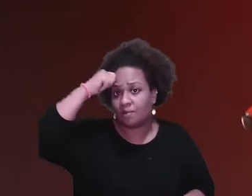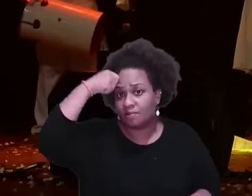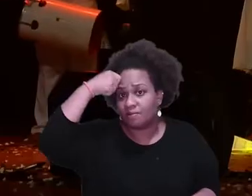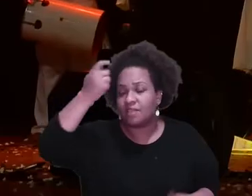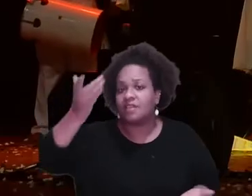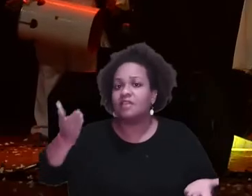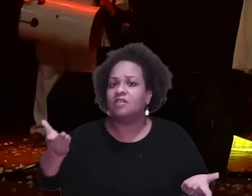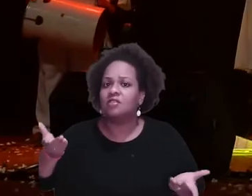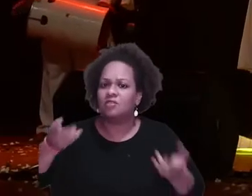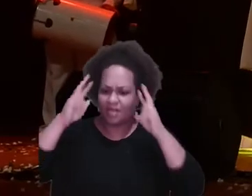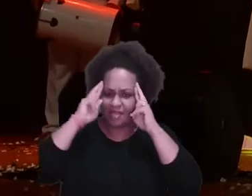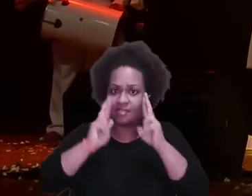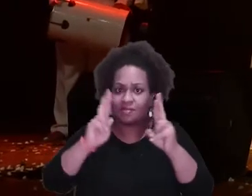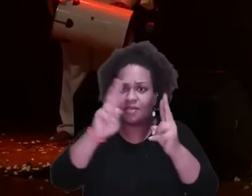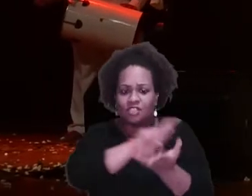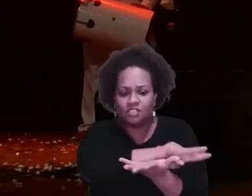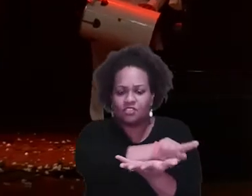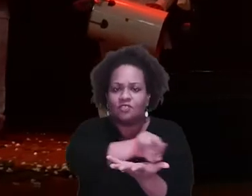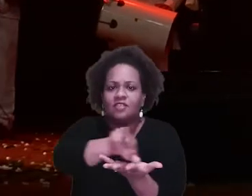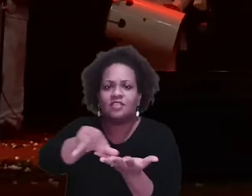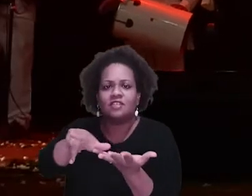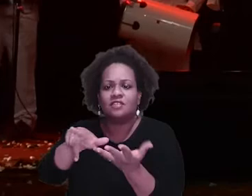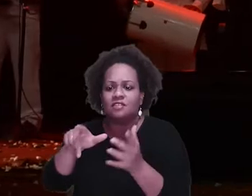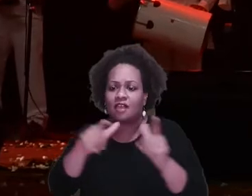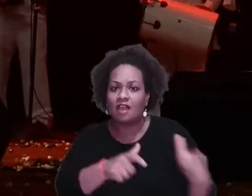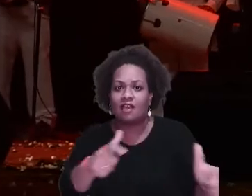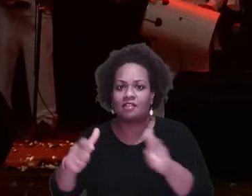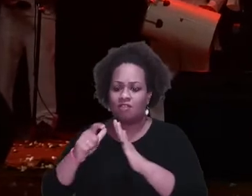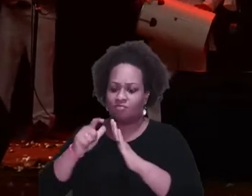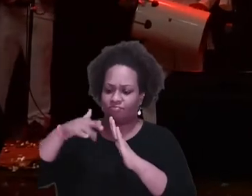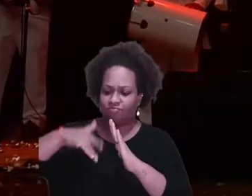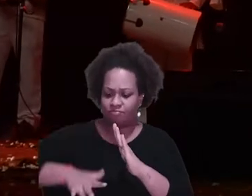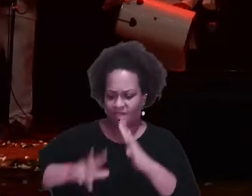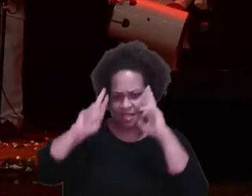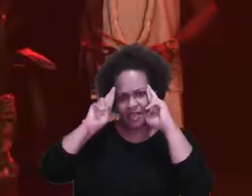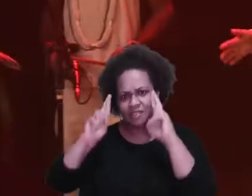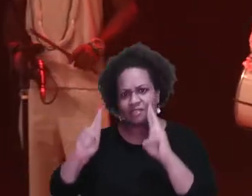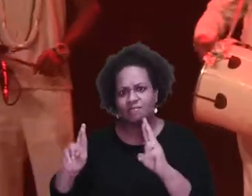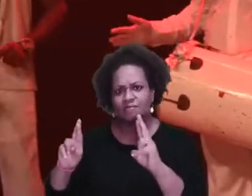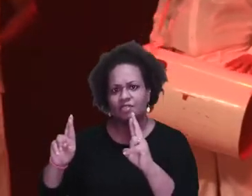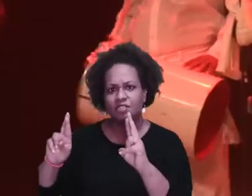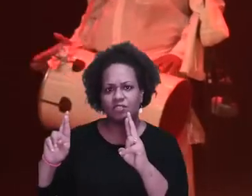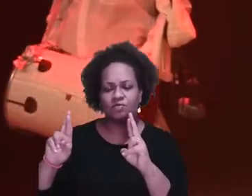preto que respeite a diversidade que respeitem os nossos terreiros